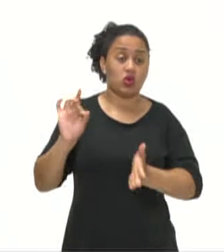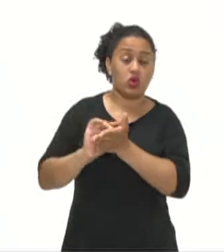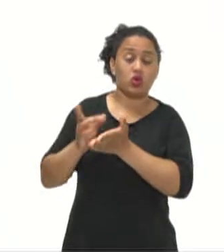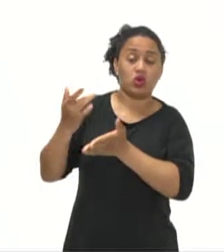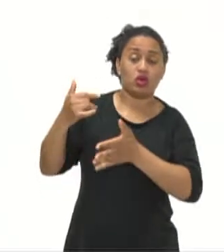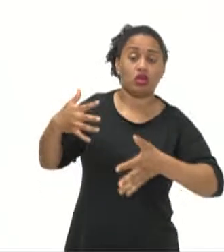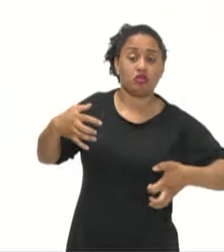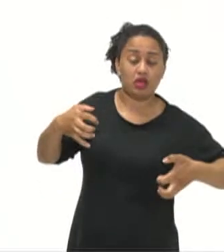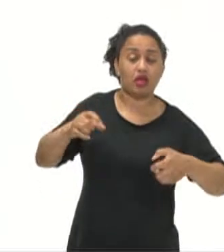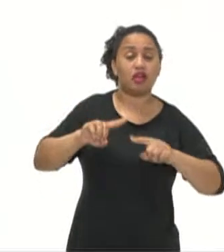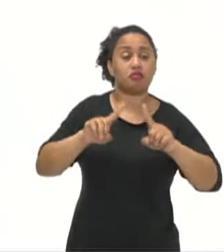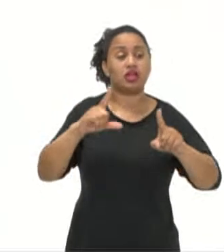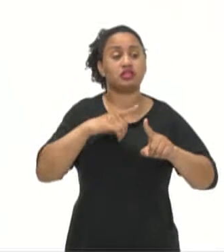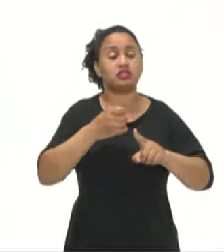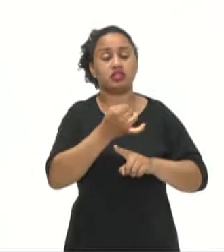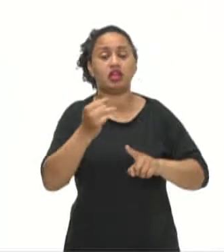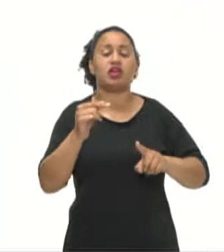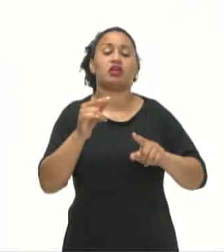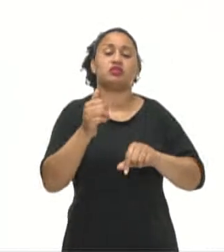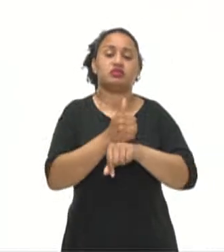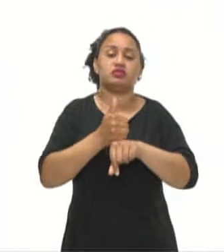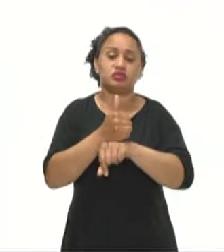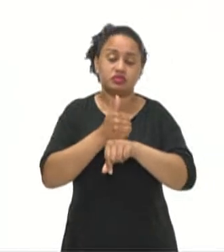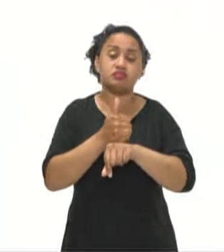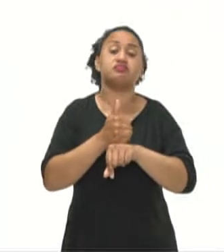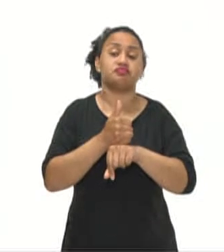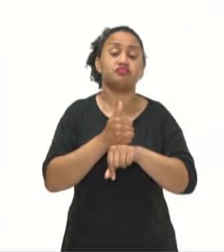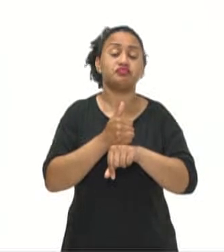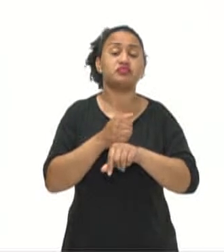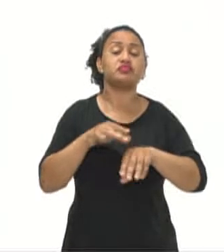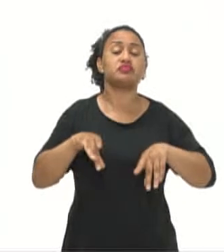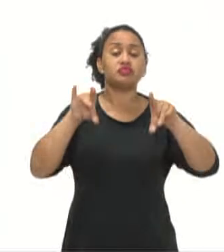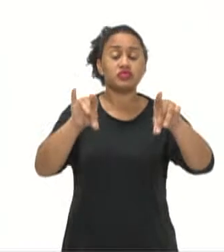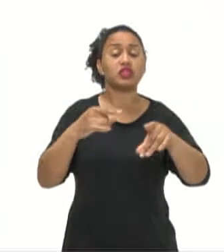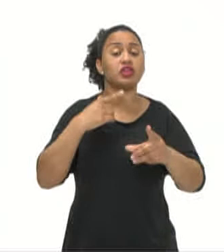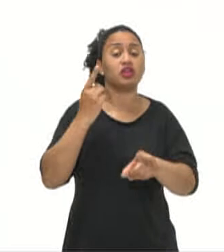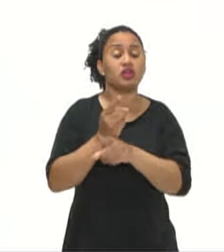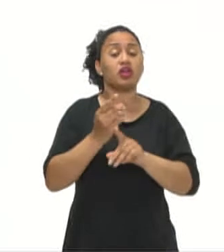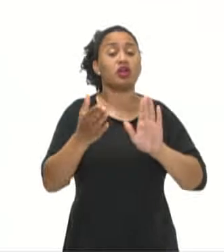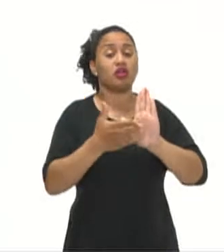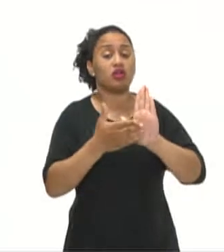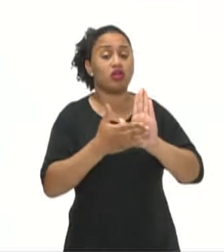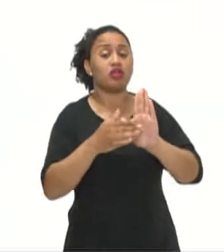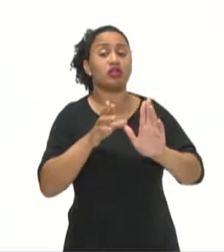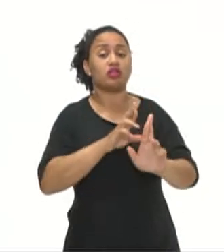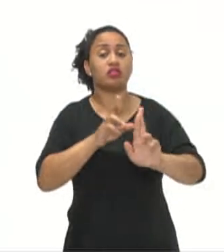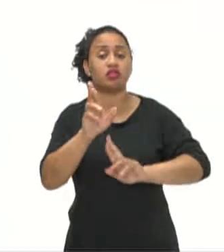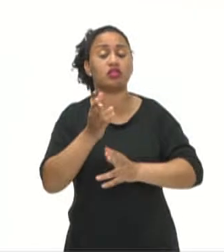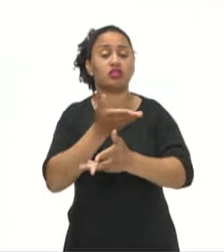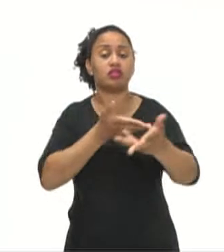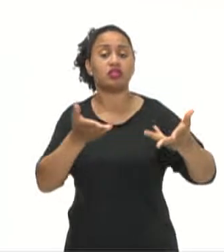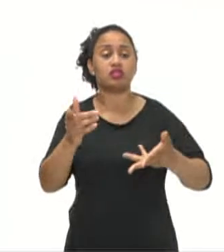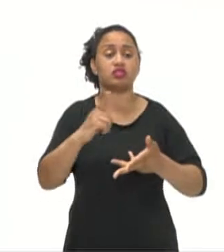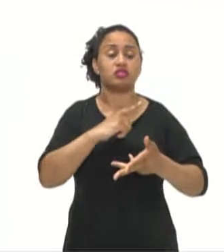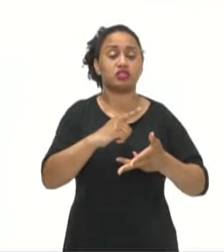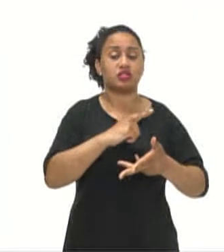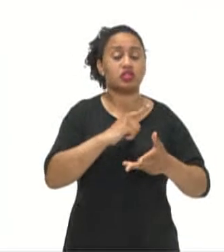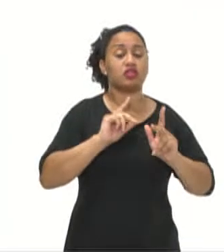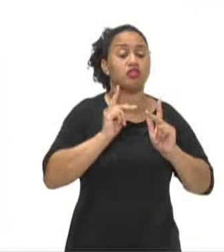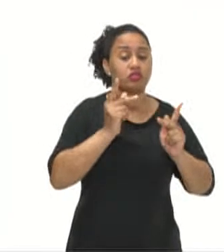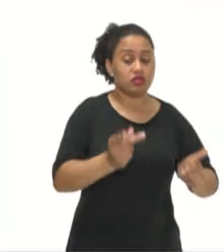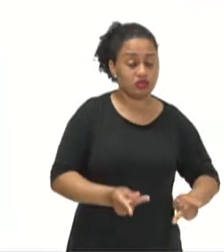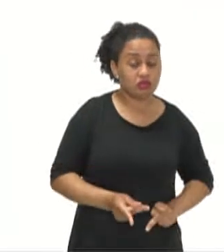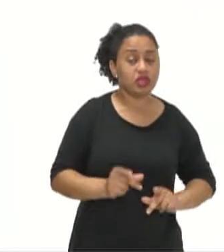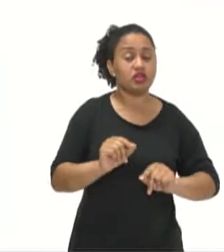mas cientistas australianos encontraram provas de relações muito mais estreitas do homem com o